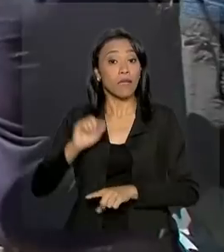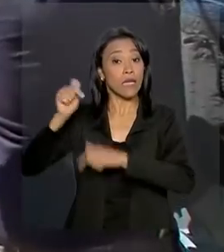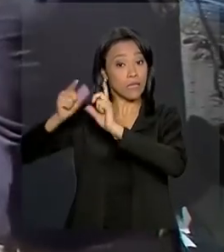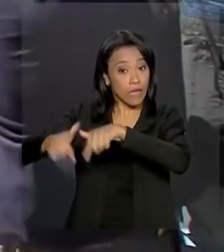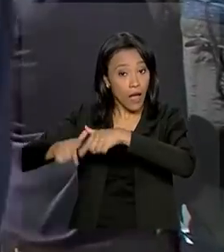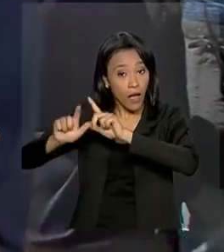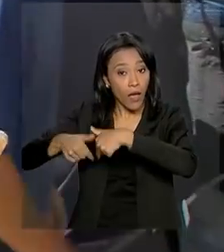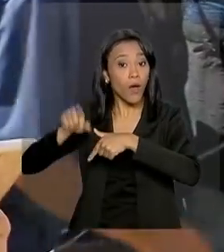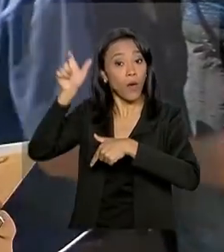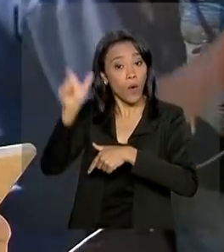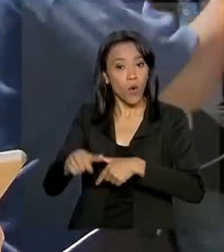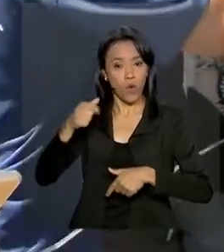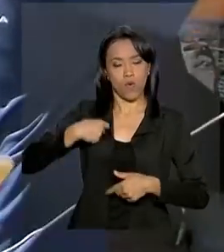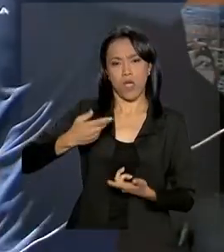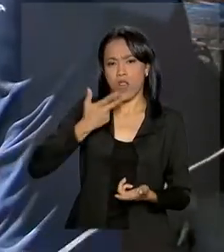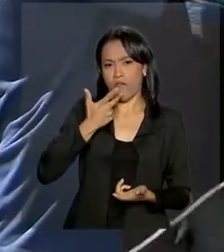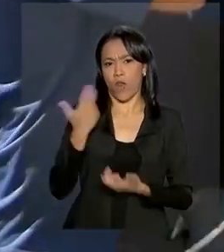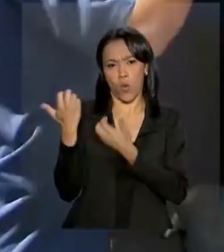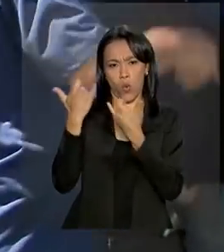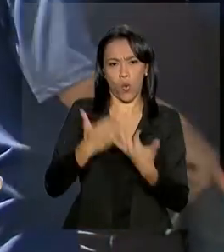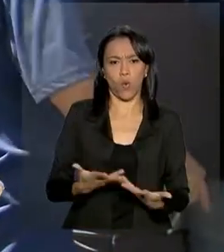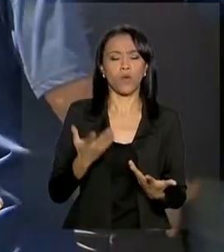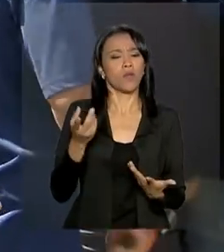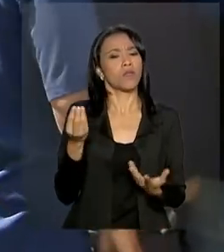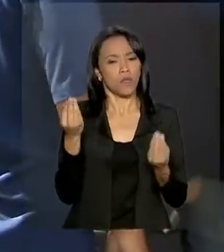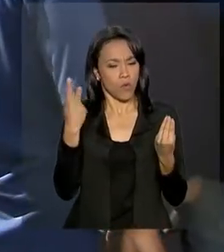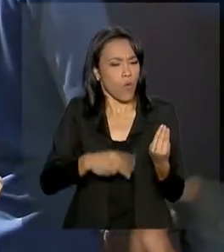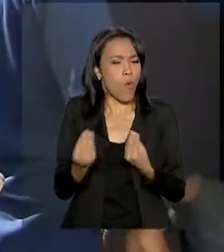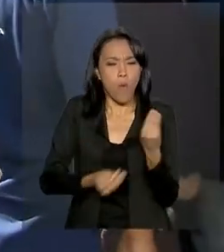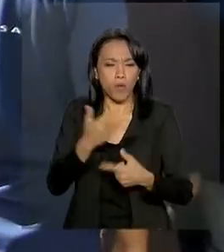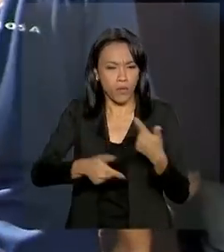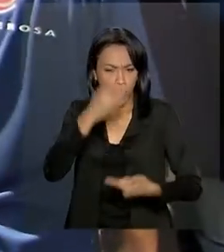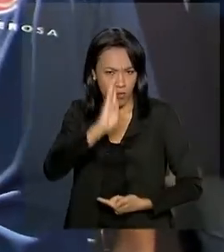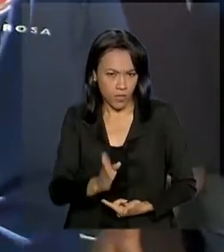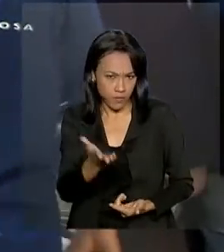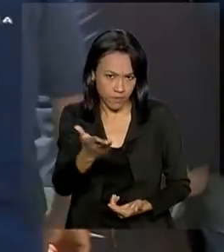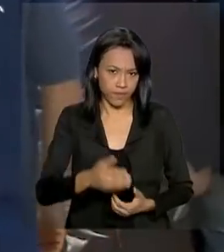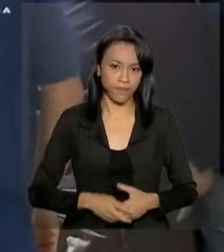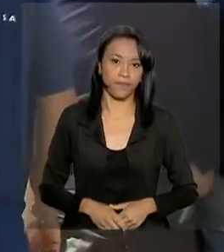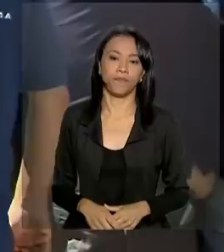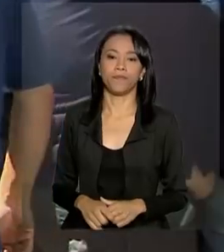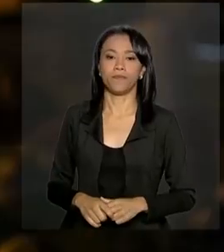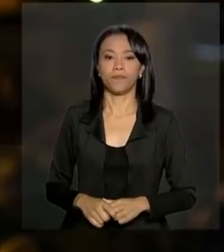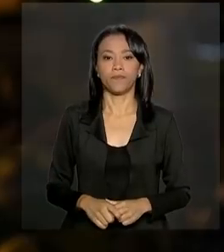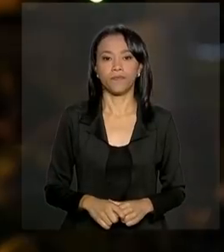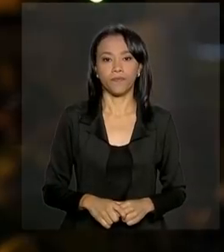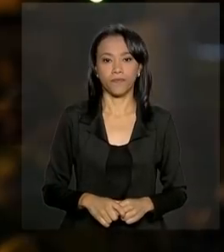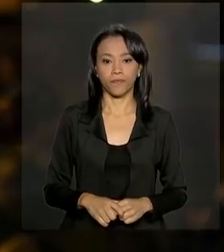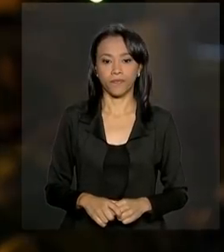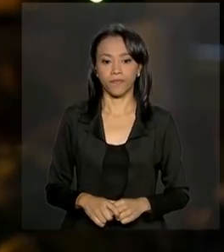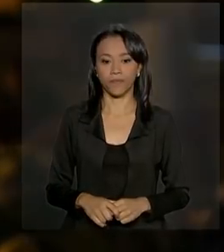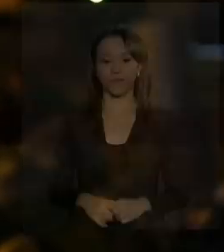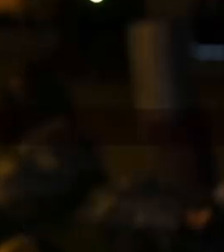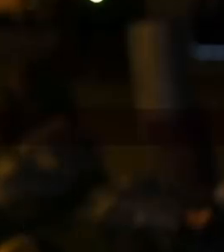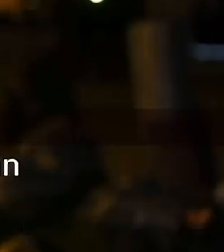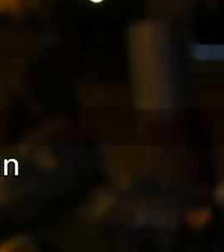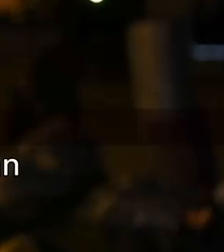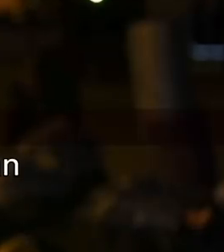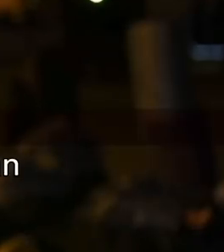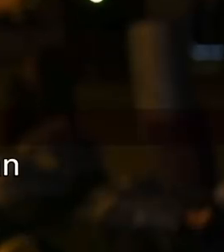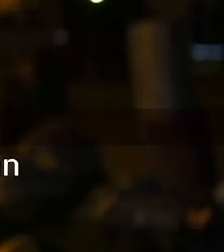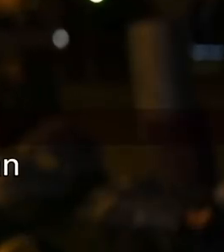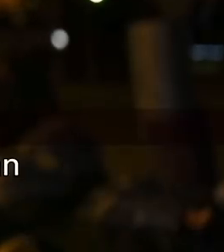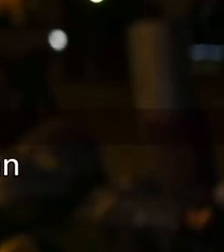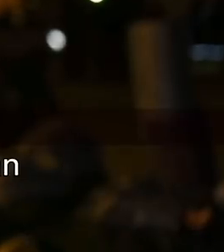o coronel Golan gravou um vídeo falando dessa missão no Brasil. Vamos ver. O Brasil é uma cidade